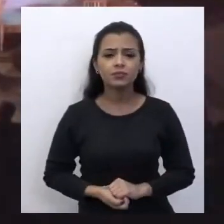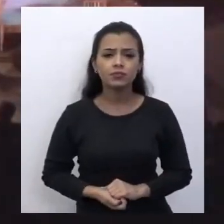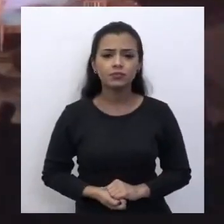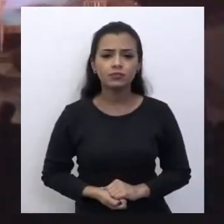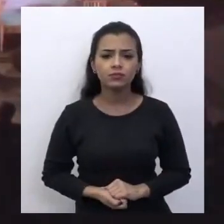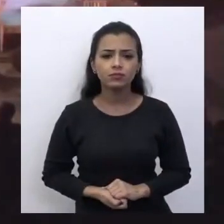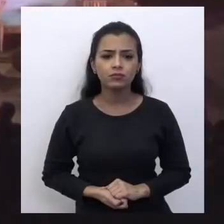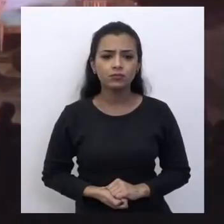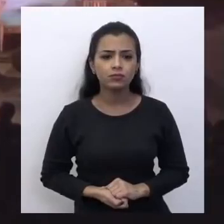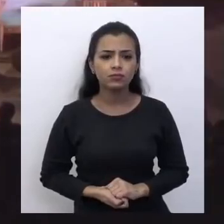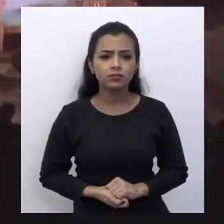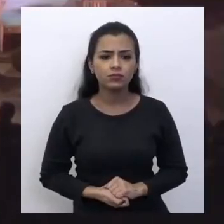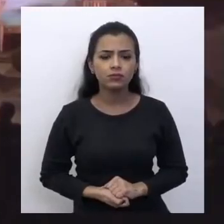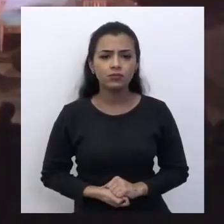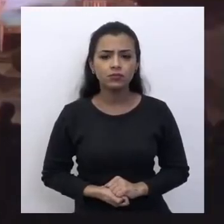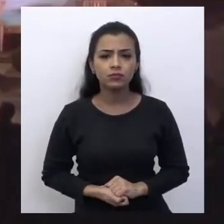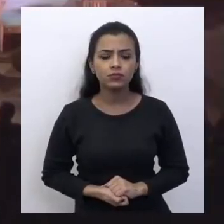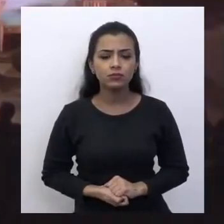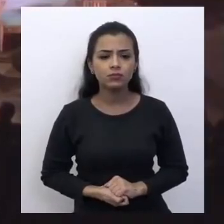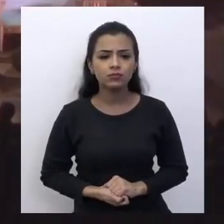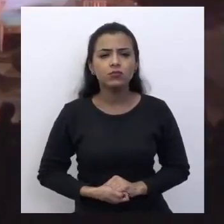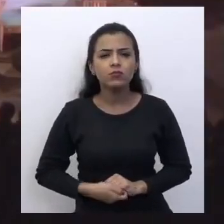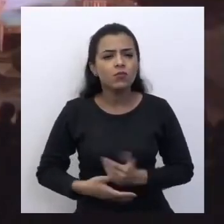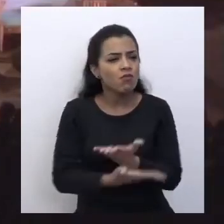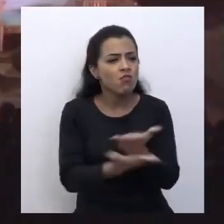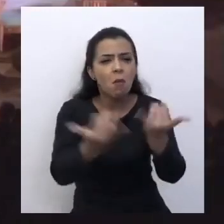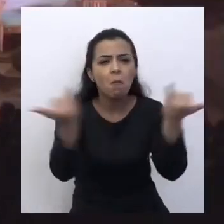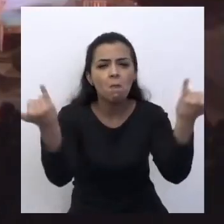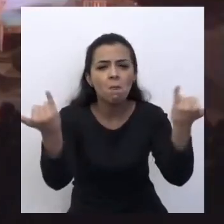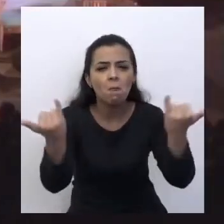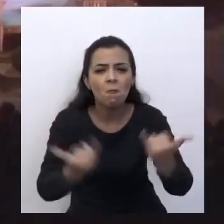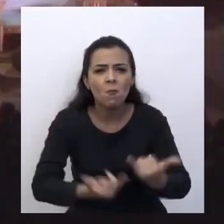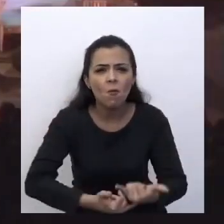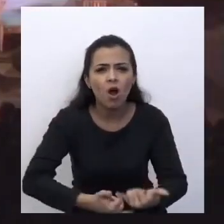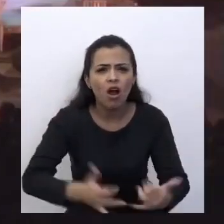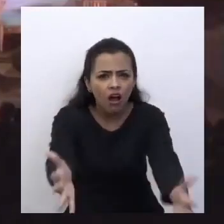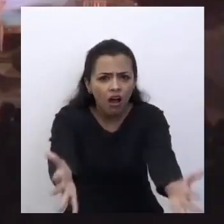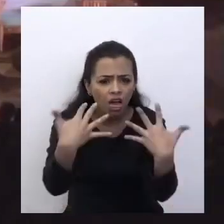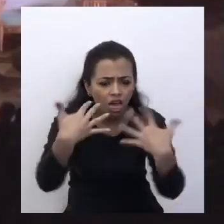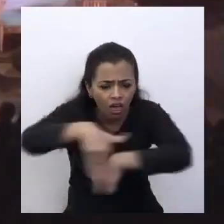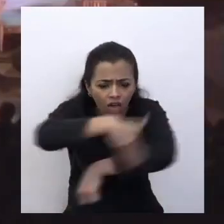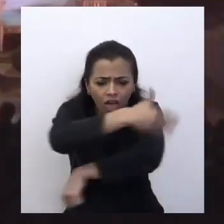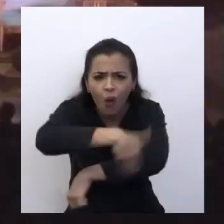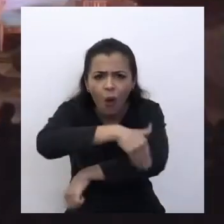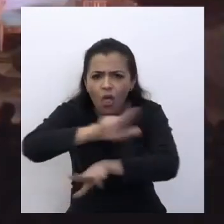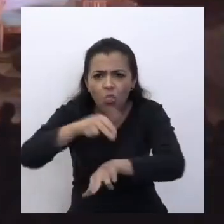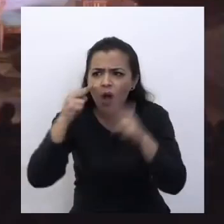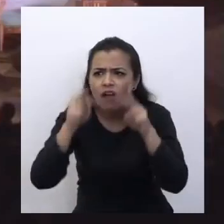Silêncio, fantasmada! Que coisa! Vocês nunca viram teatro de rua, não, hein?